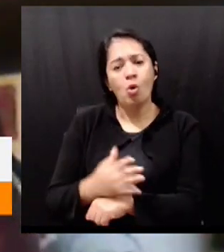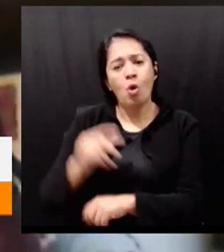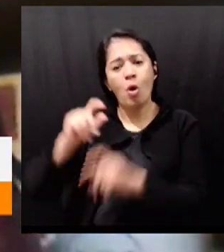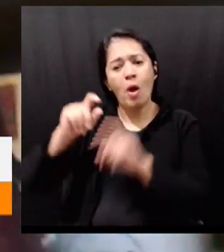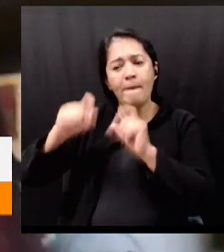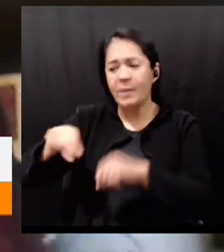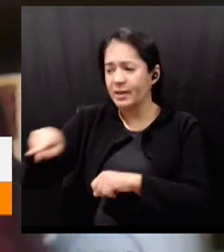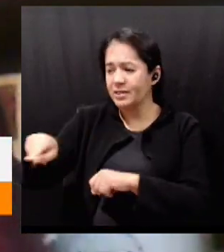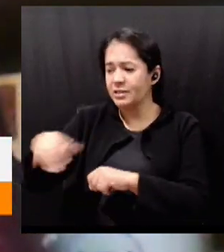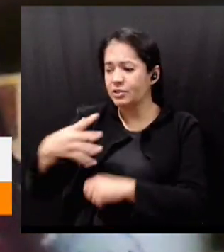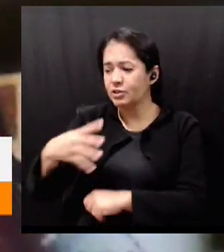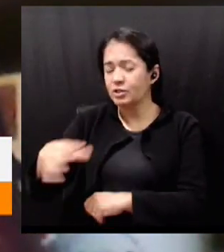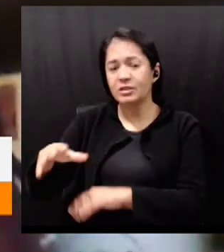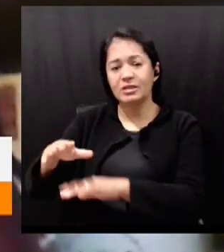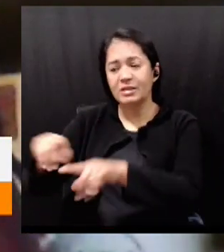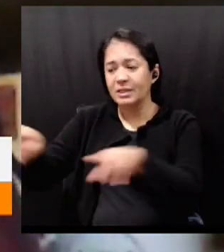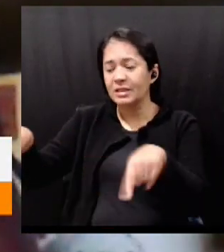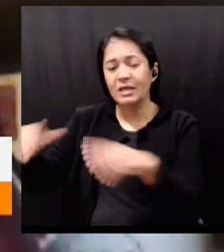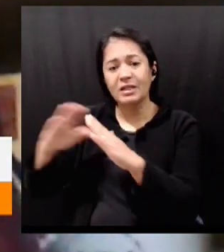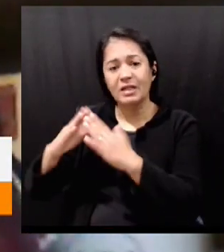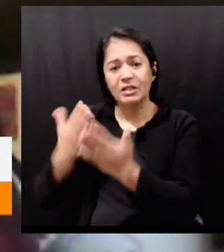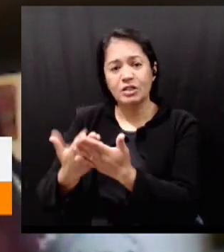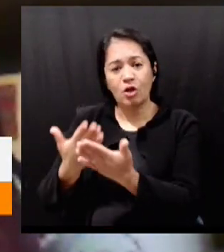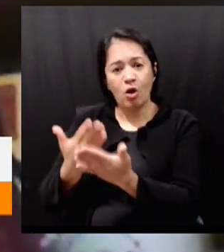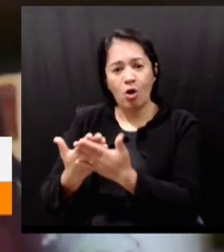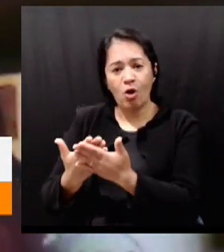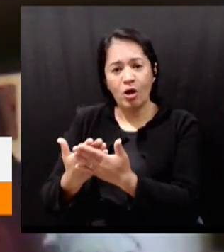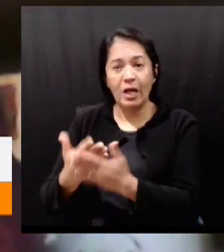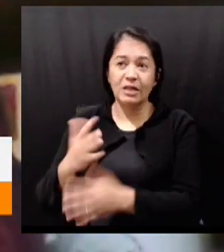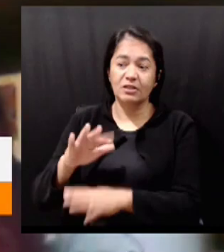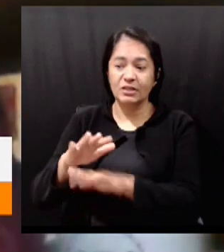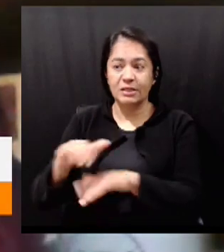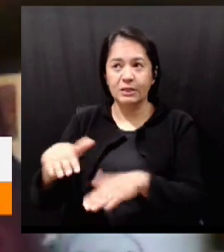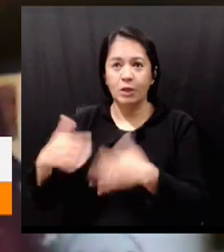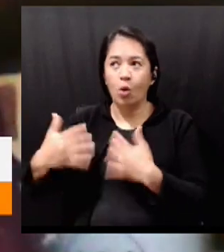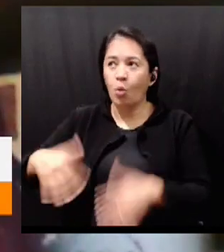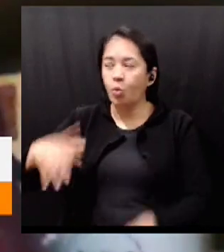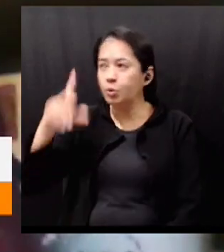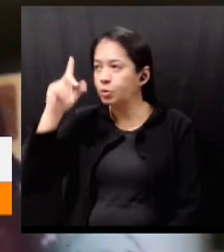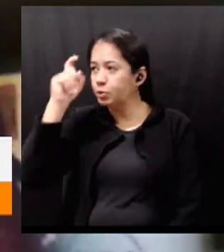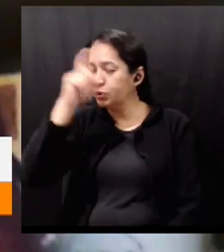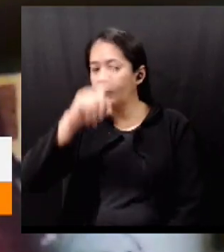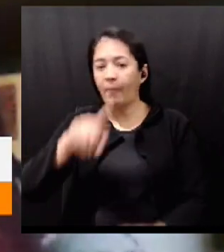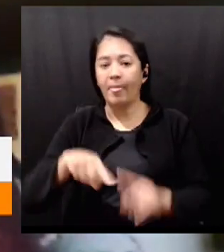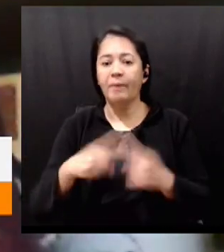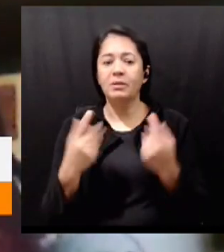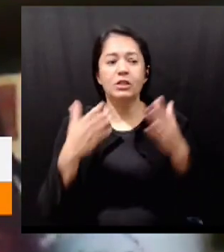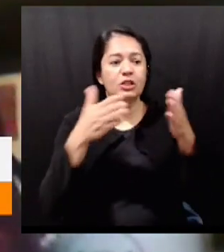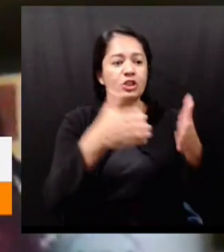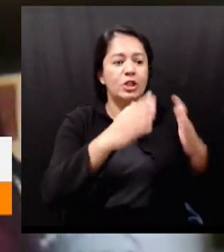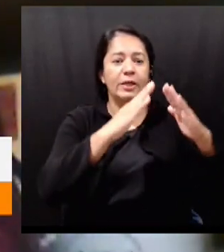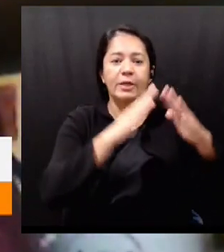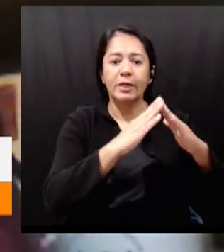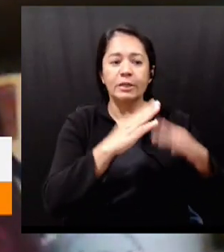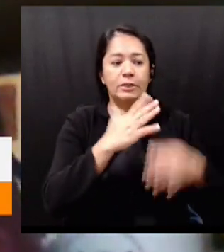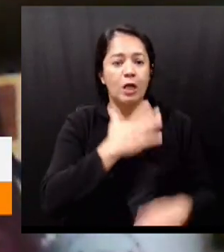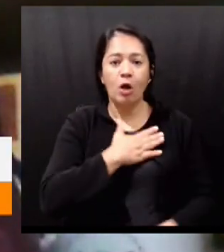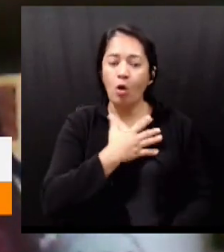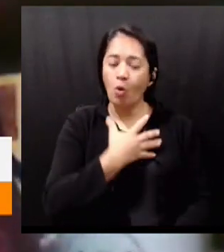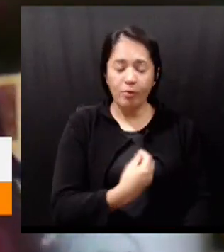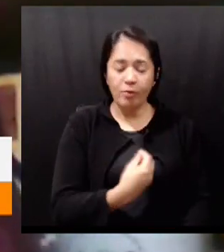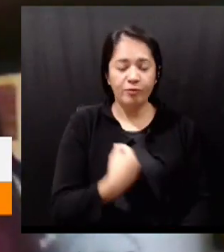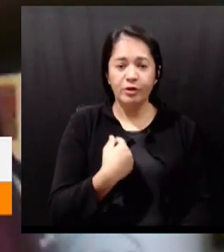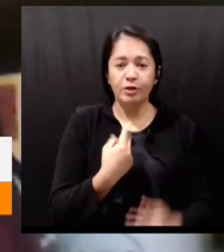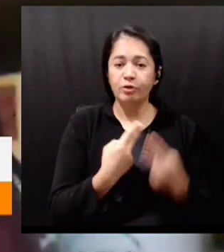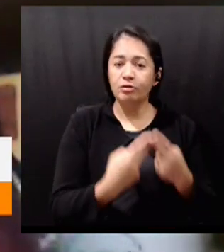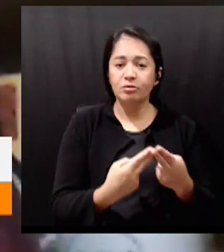às vezes são crianças terríveis e chega em casa e não dou conta do meu? Então